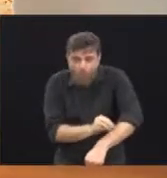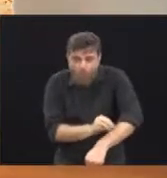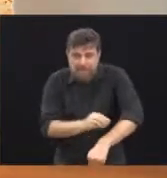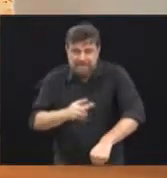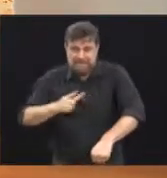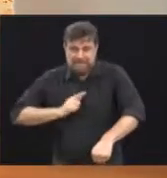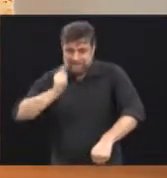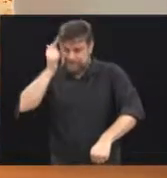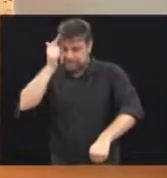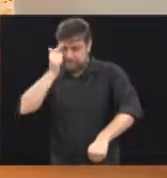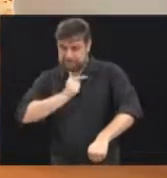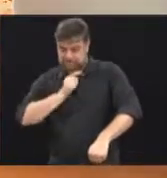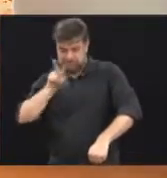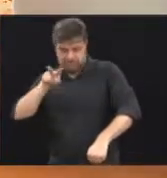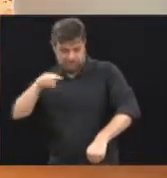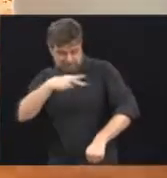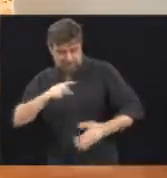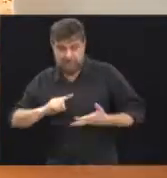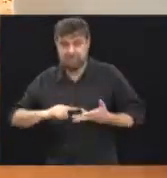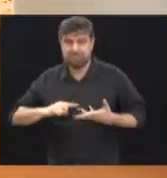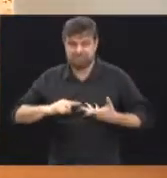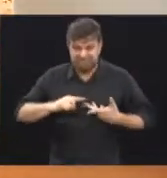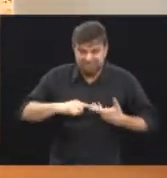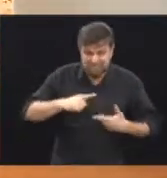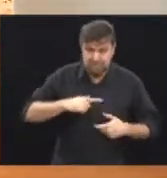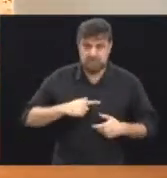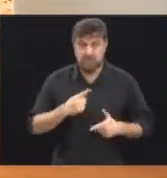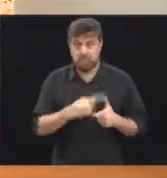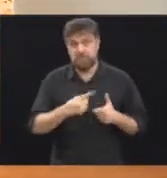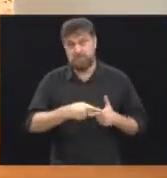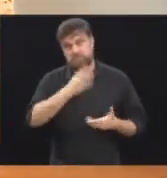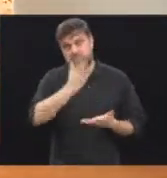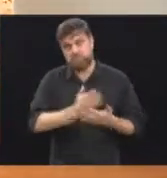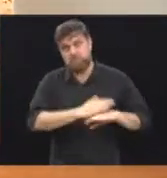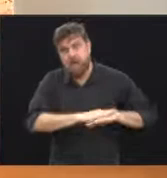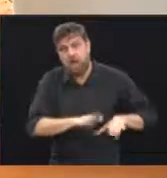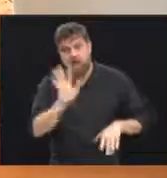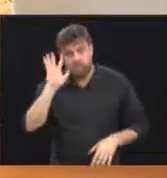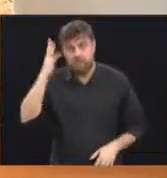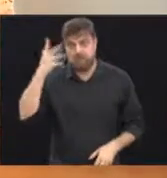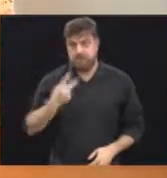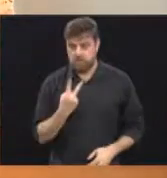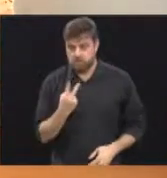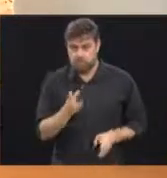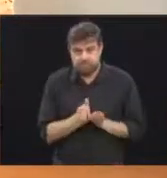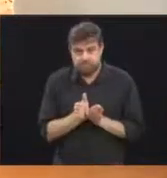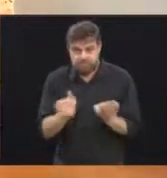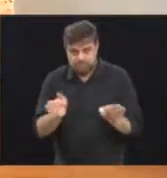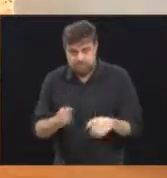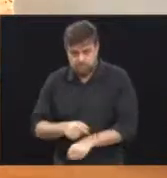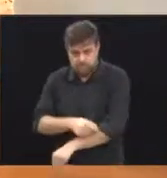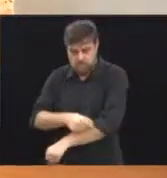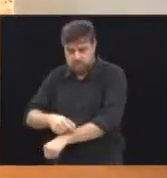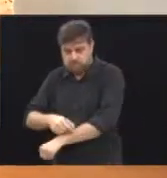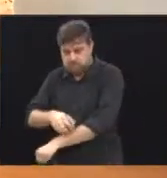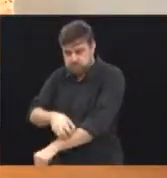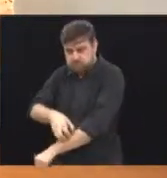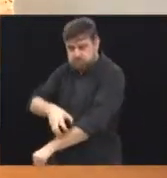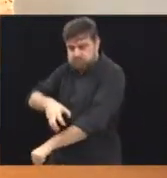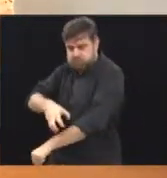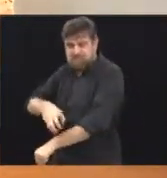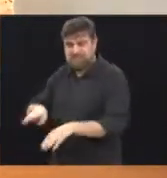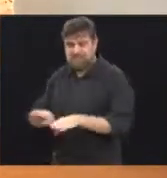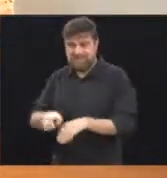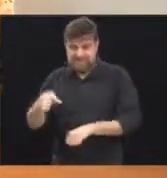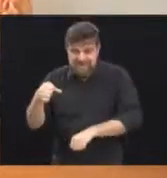ter uma série de problemas que precisam ser resolvidos, tá? Existem dois tipos, a cicatriz hipertrófica e